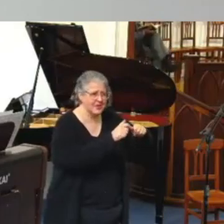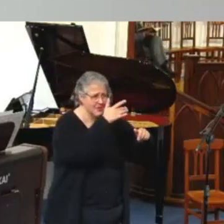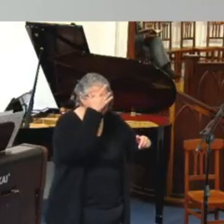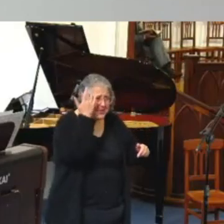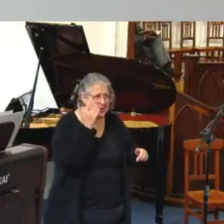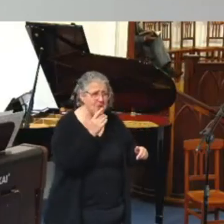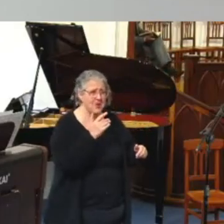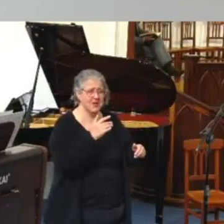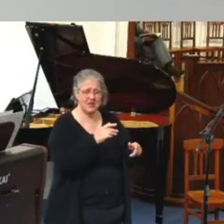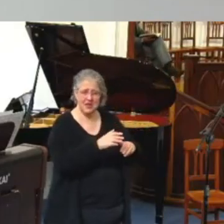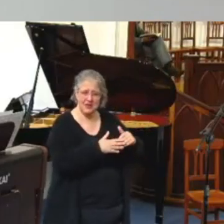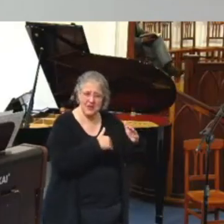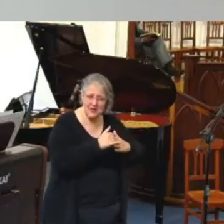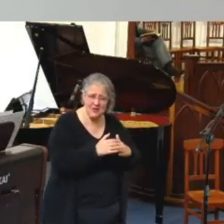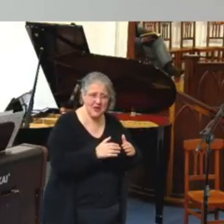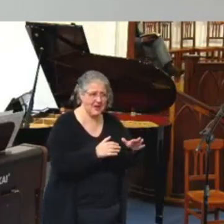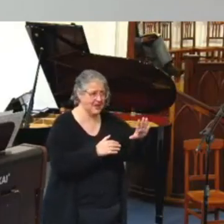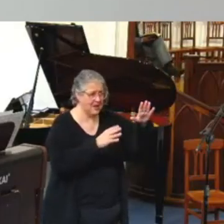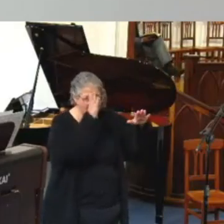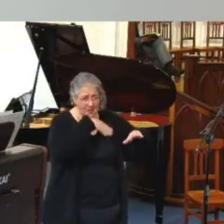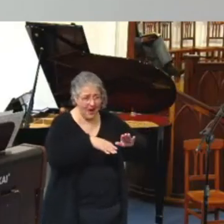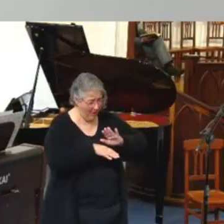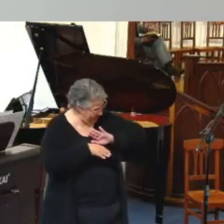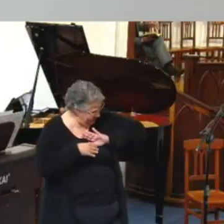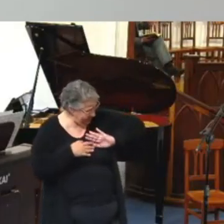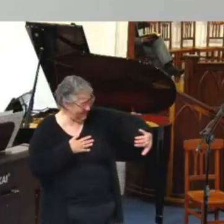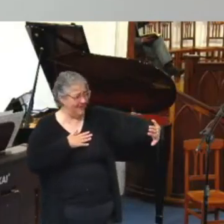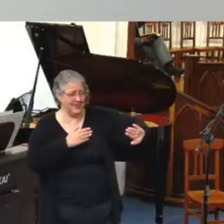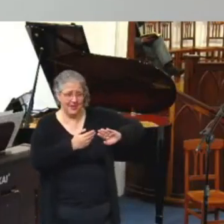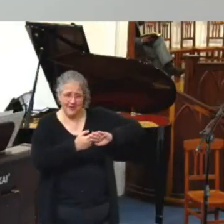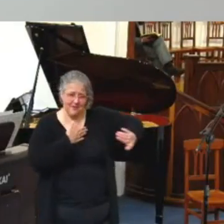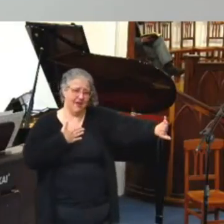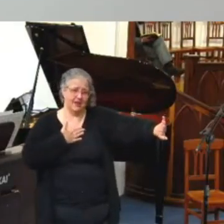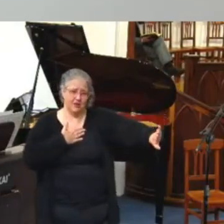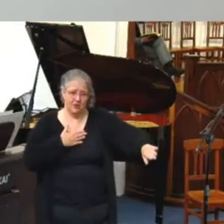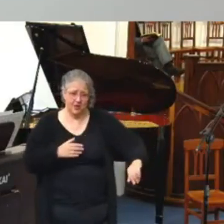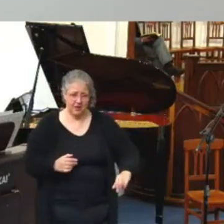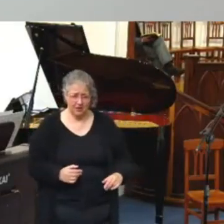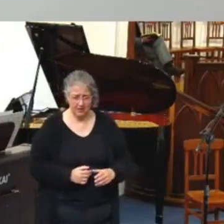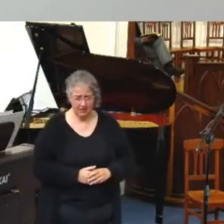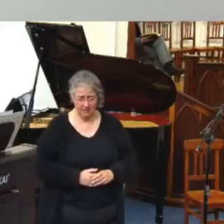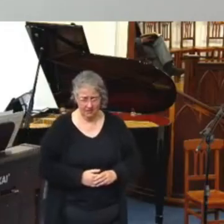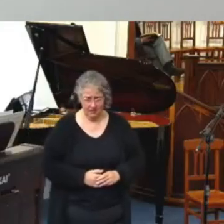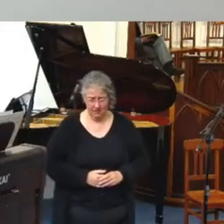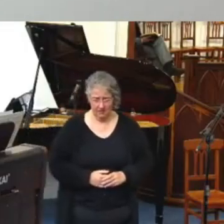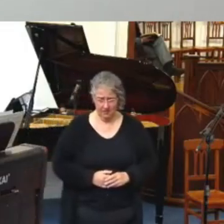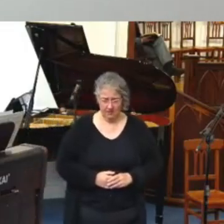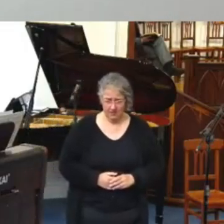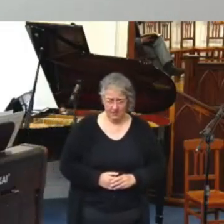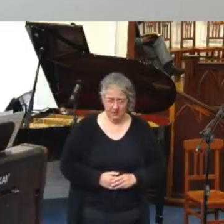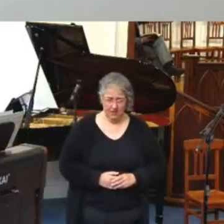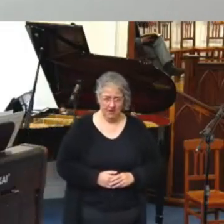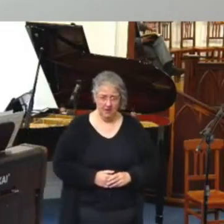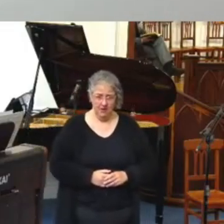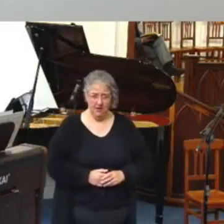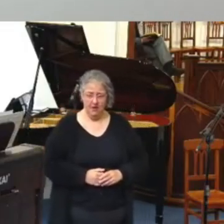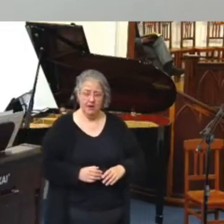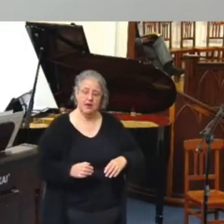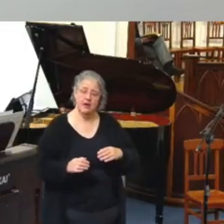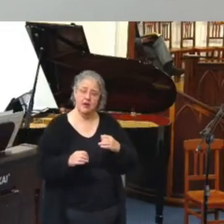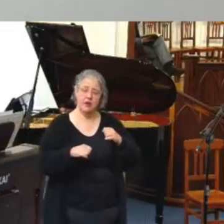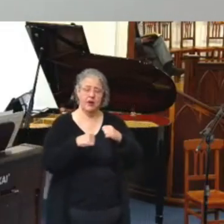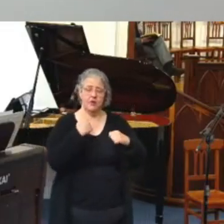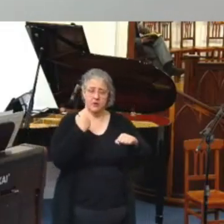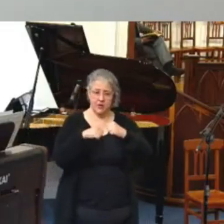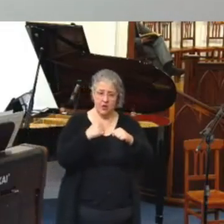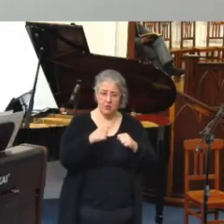chegou. A hora de vocês chegou. Assim como o Salmo 9 e 10, que estão